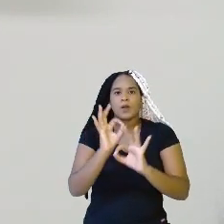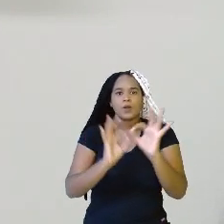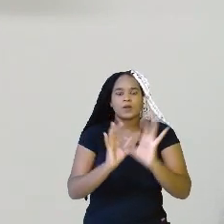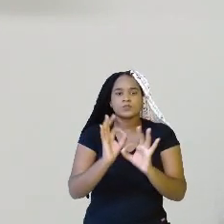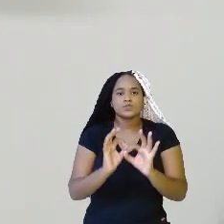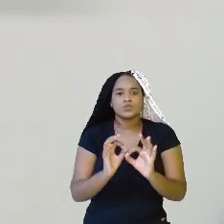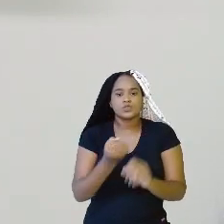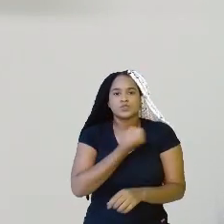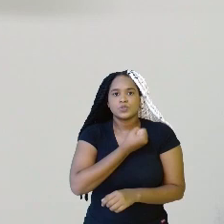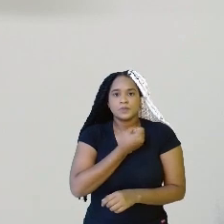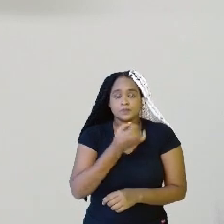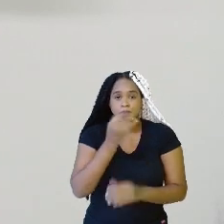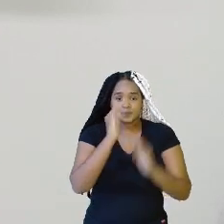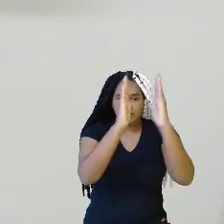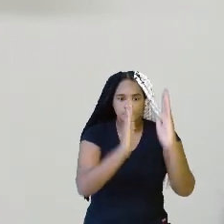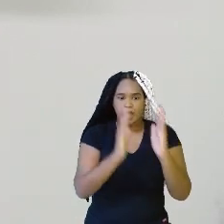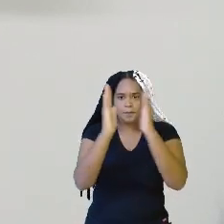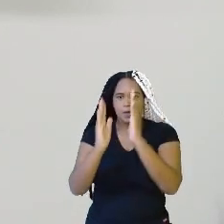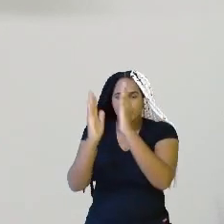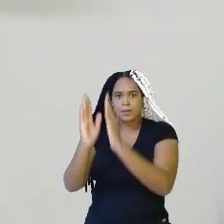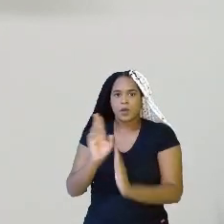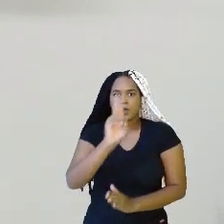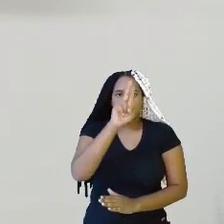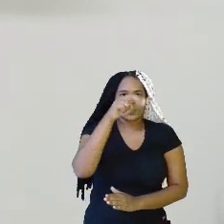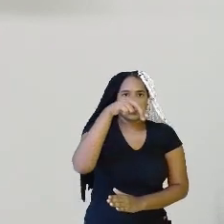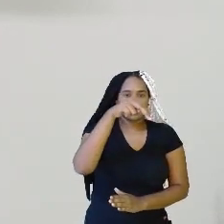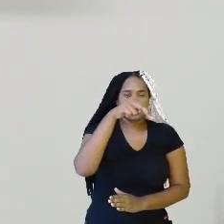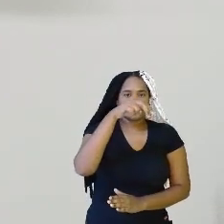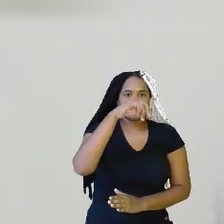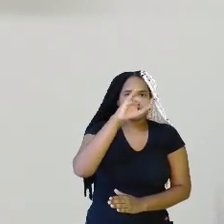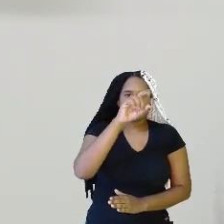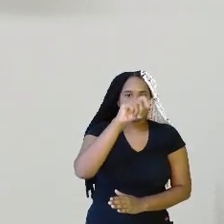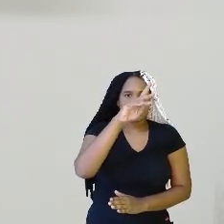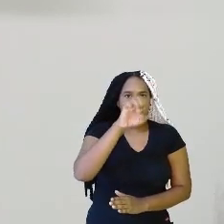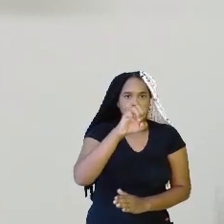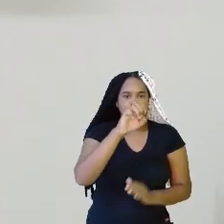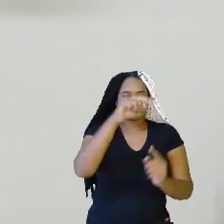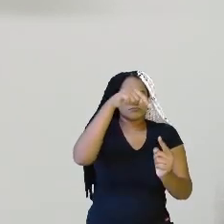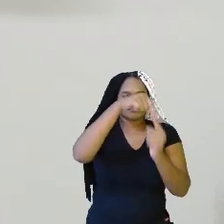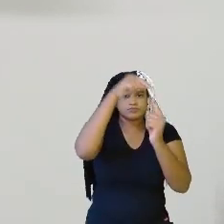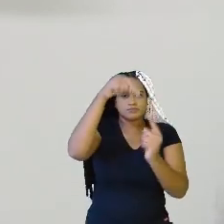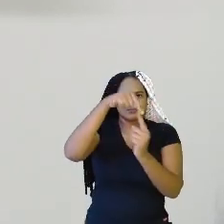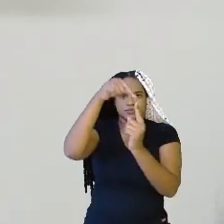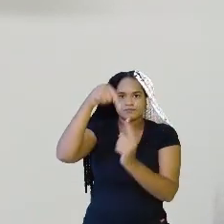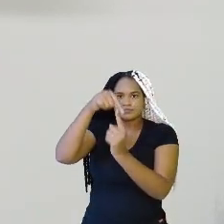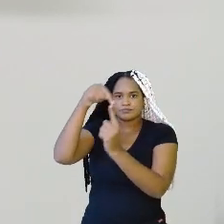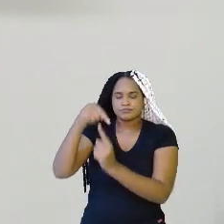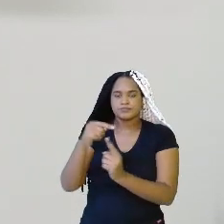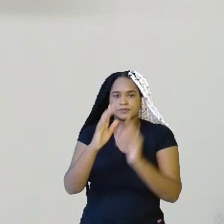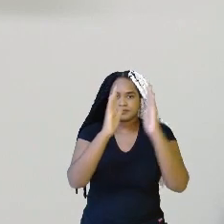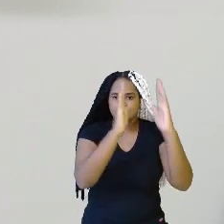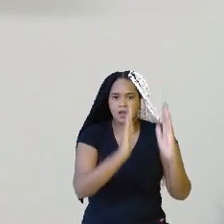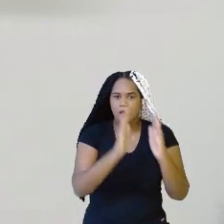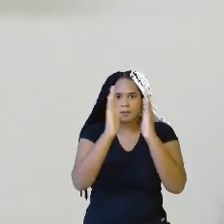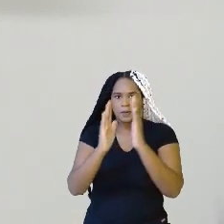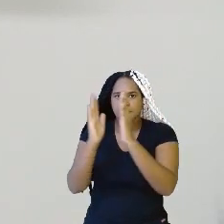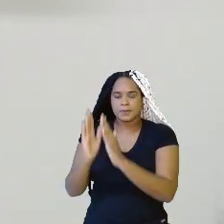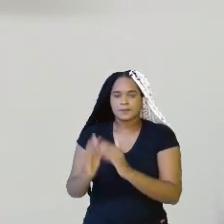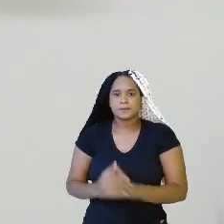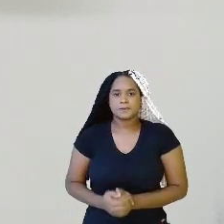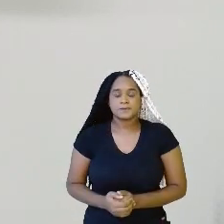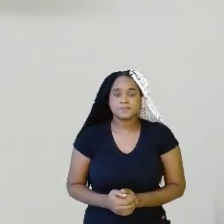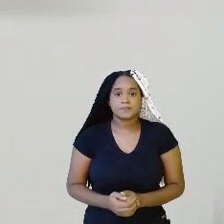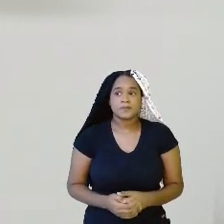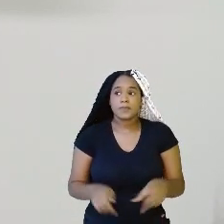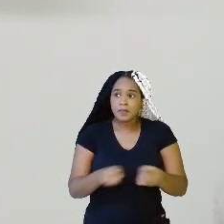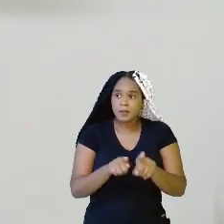unidade, décimo com décimo, centésimo com centésimo, milésimo com milésimo e por aí vai. E aí a